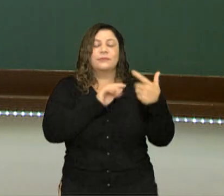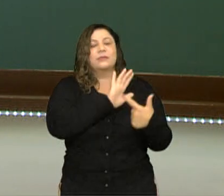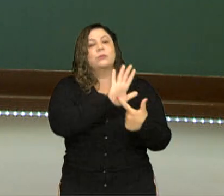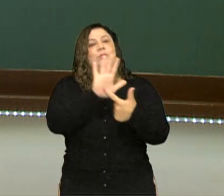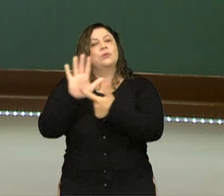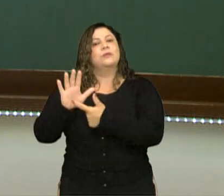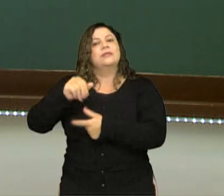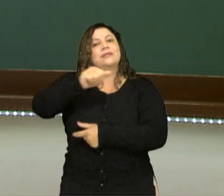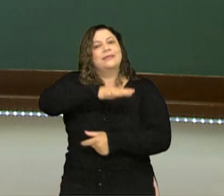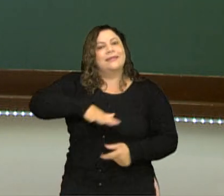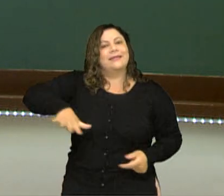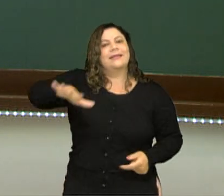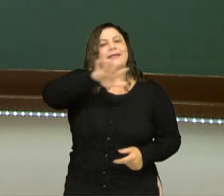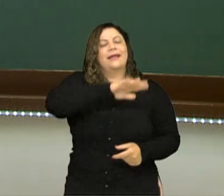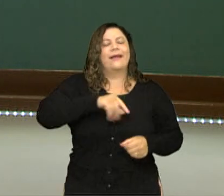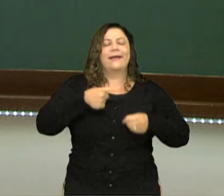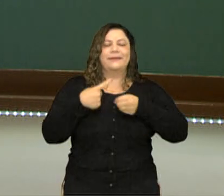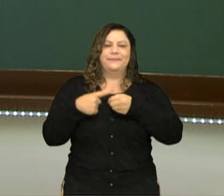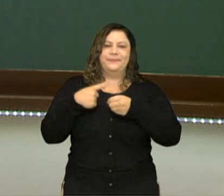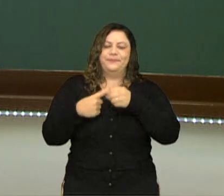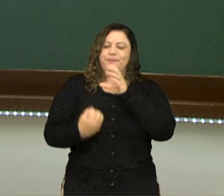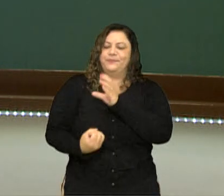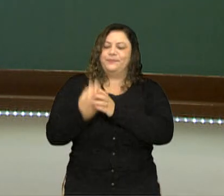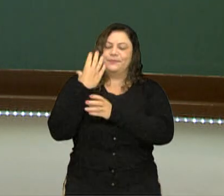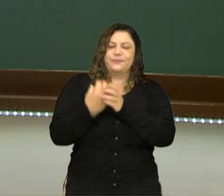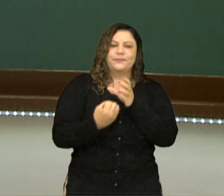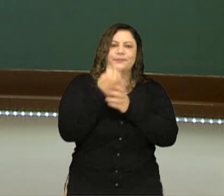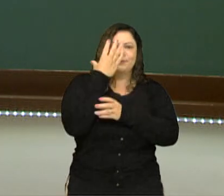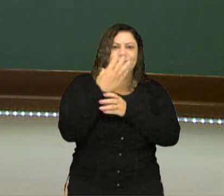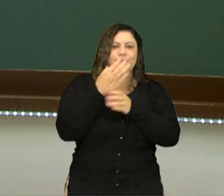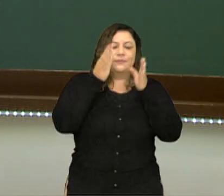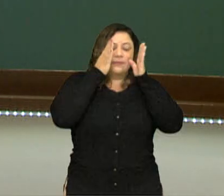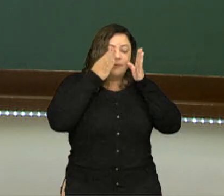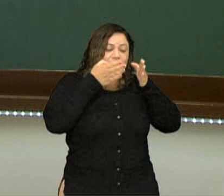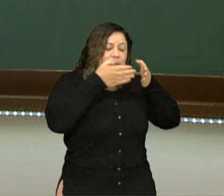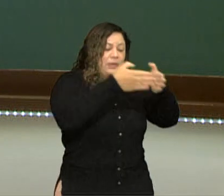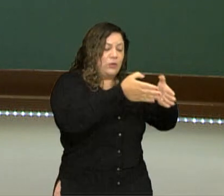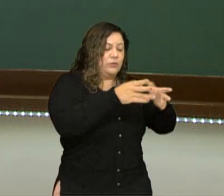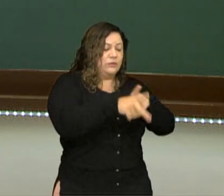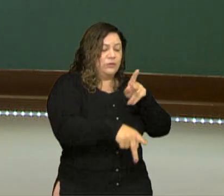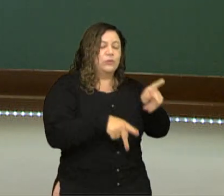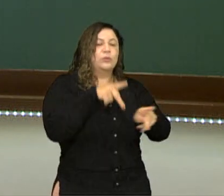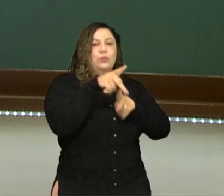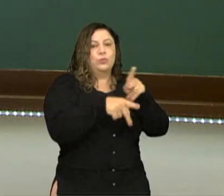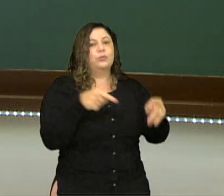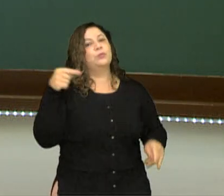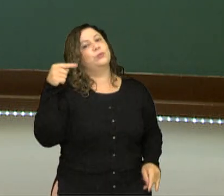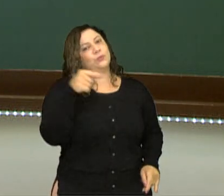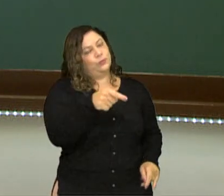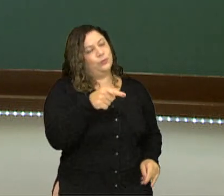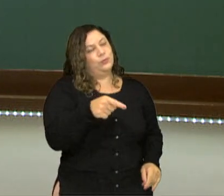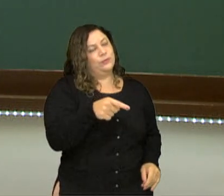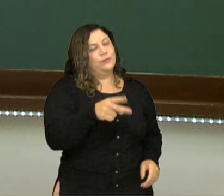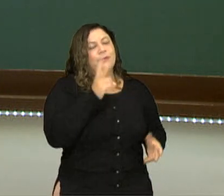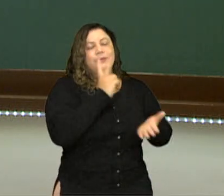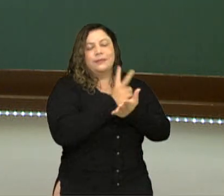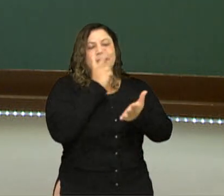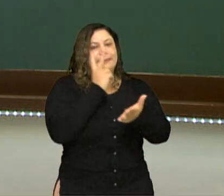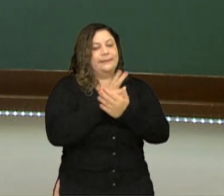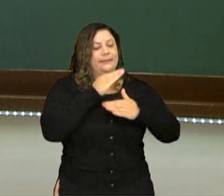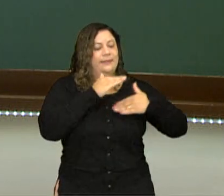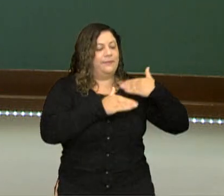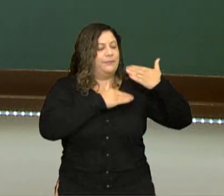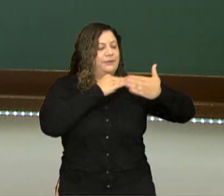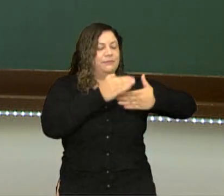está se urbanizando, porque eu vou ter a concentração de população aqui. E cada vez a transformação vai sendo